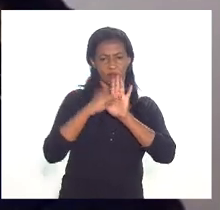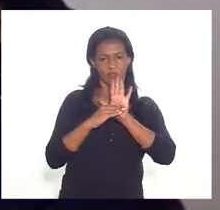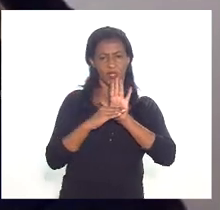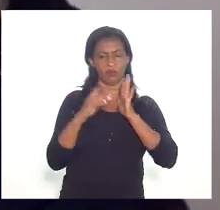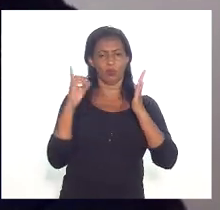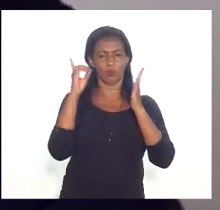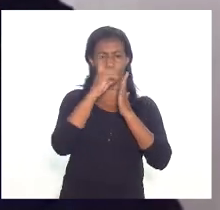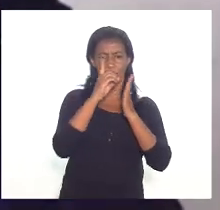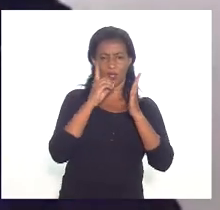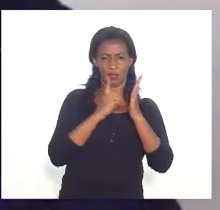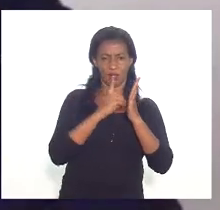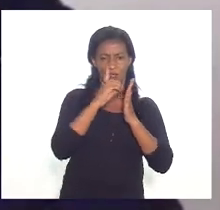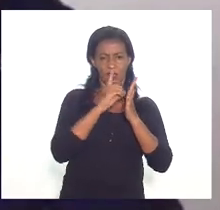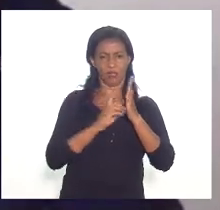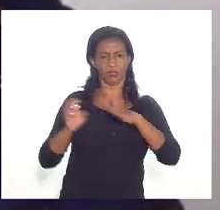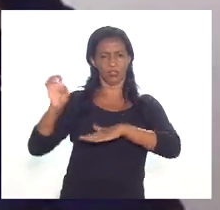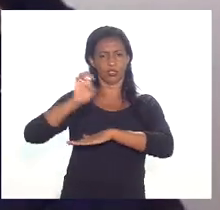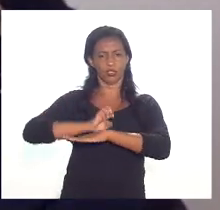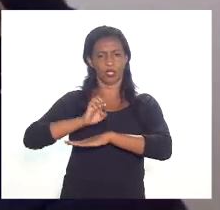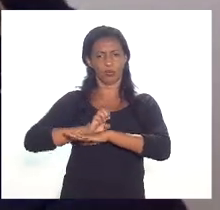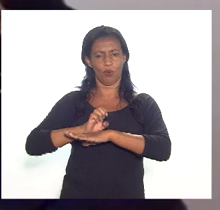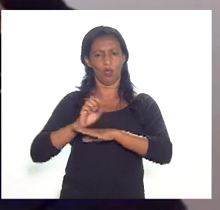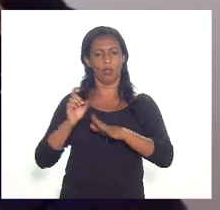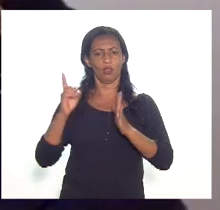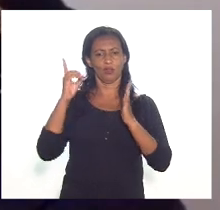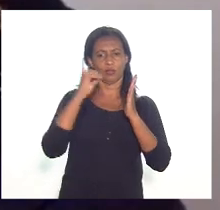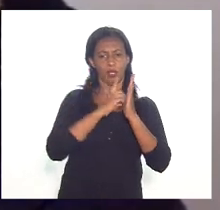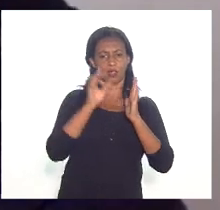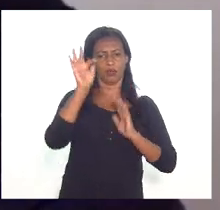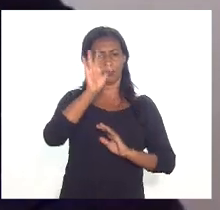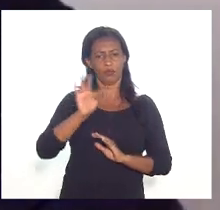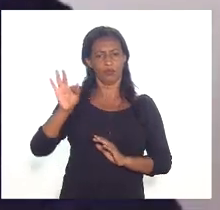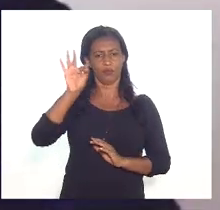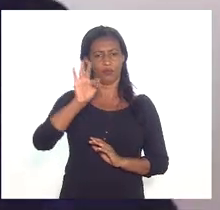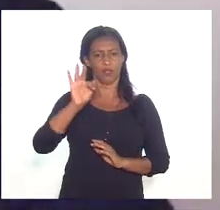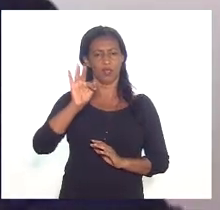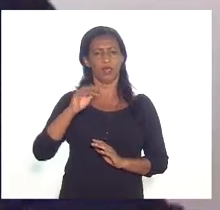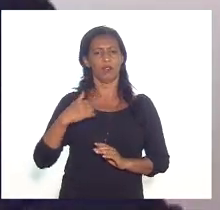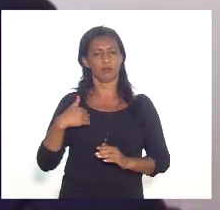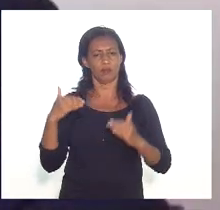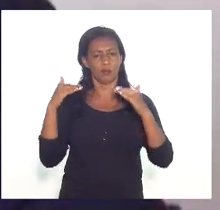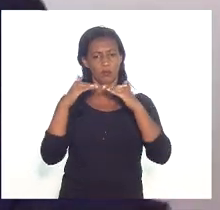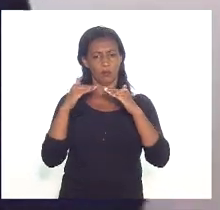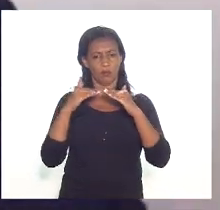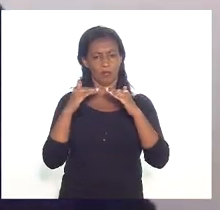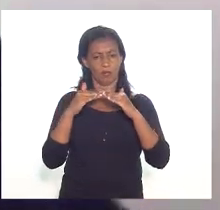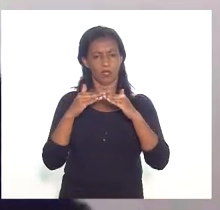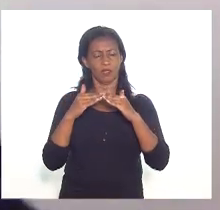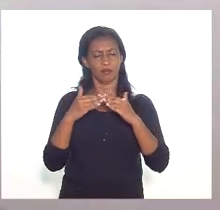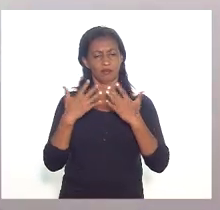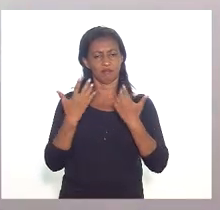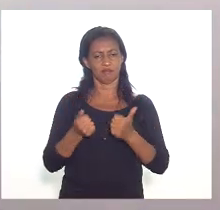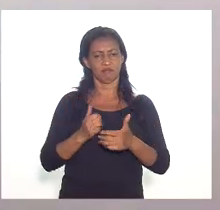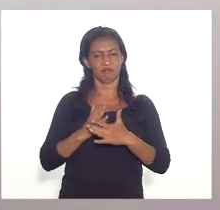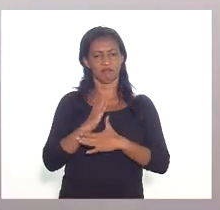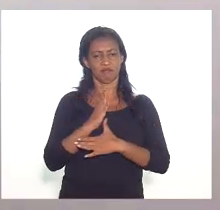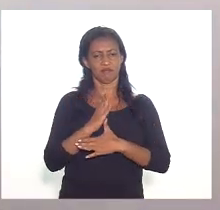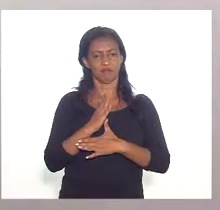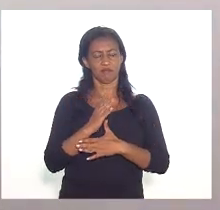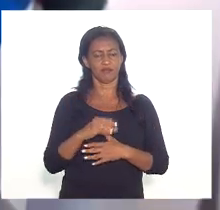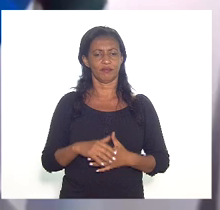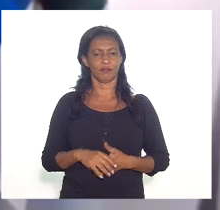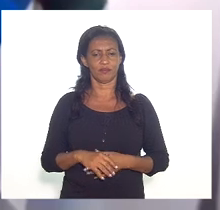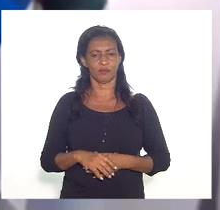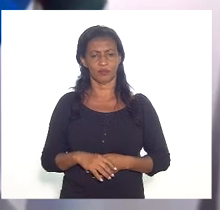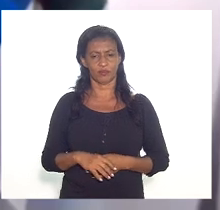decreto estadual e decreto federal também. Então, o parecer é favorável e saúdo novamente a autora Tia Ju.